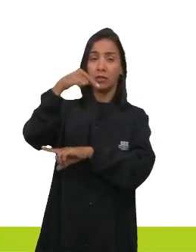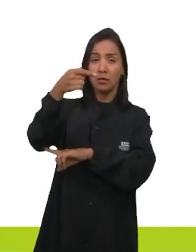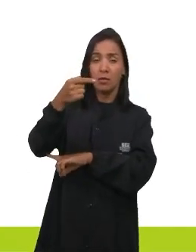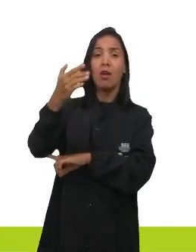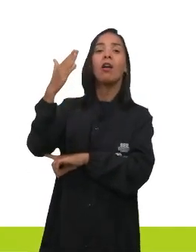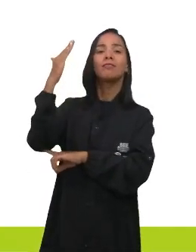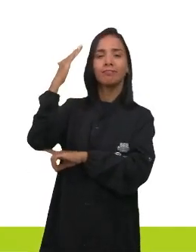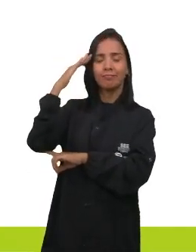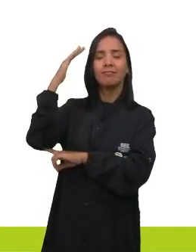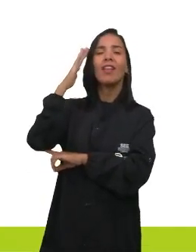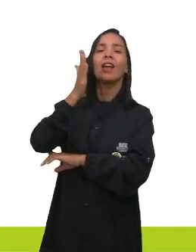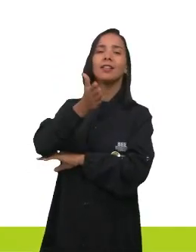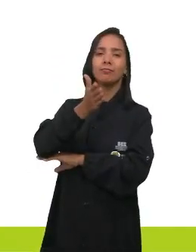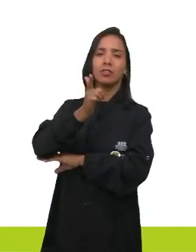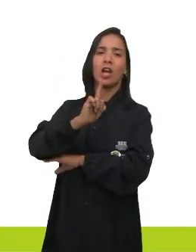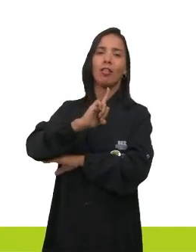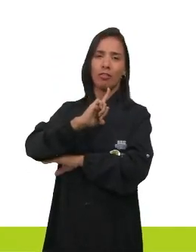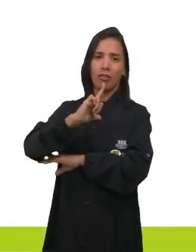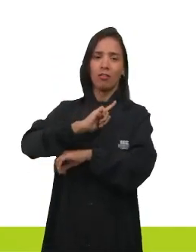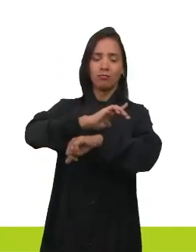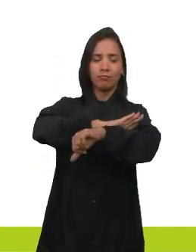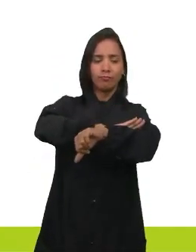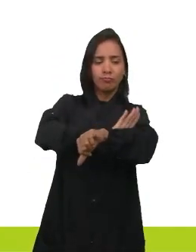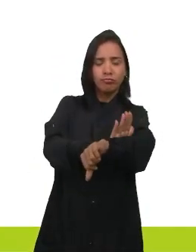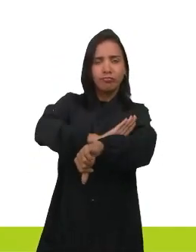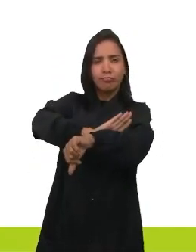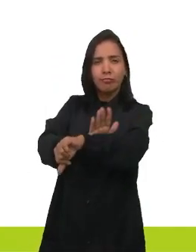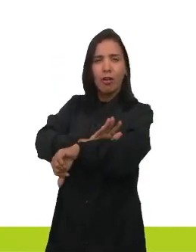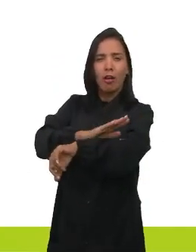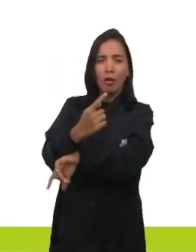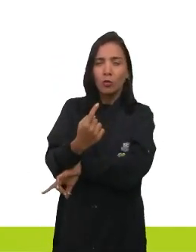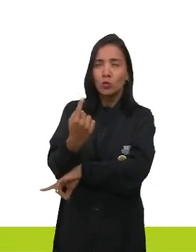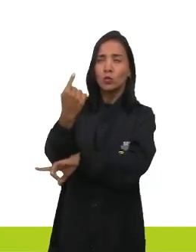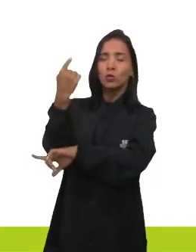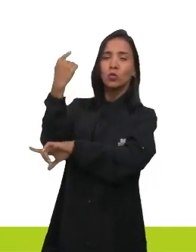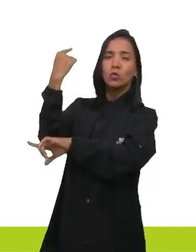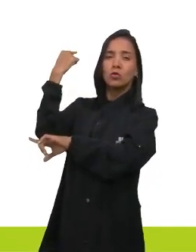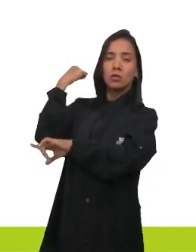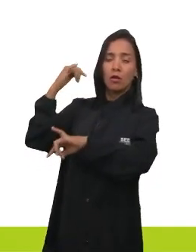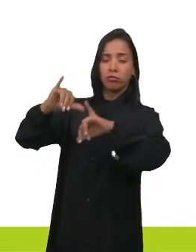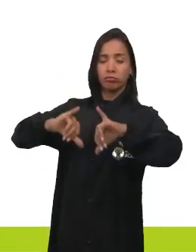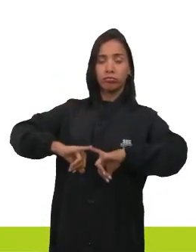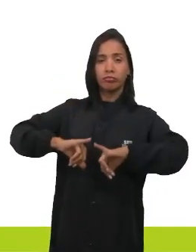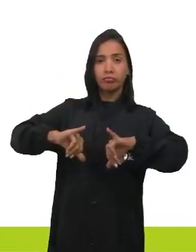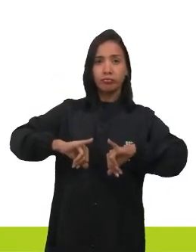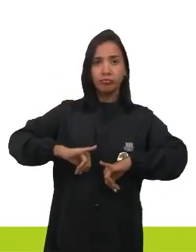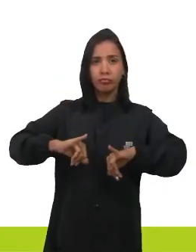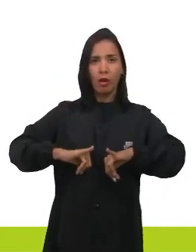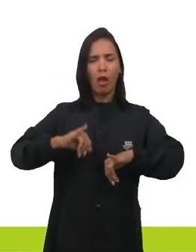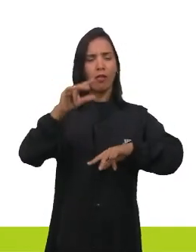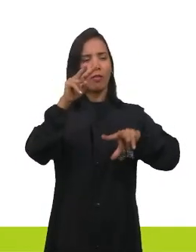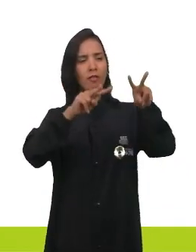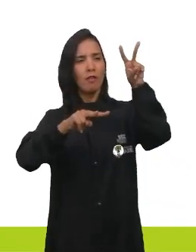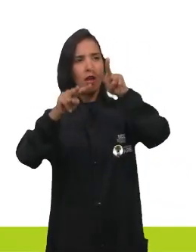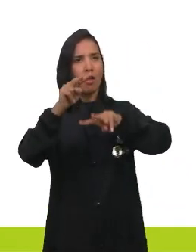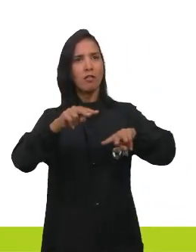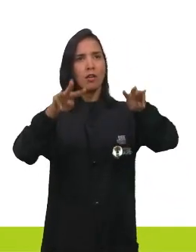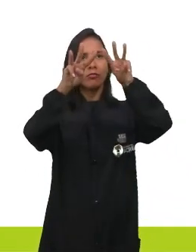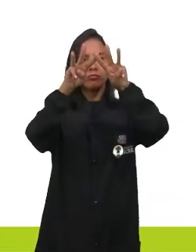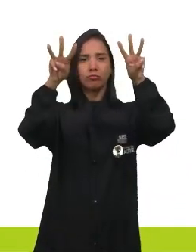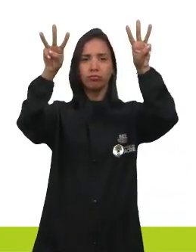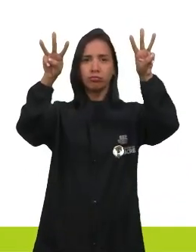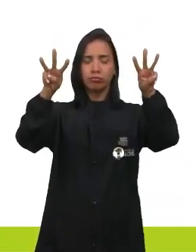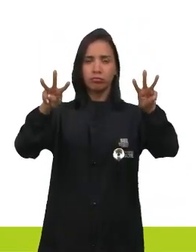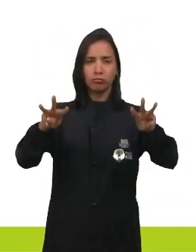triste, voltada à escravidão e ao desespero. E verão nos museus a coleção hedionda dos